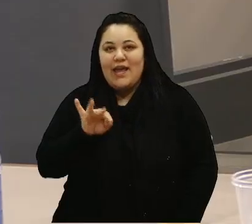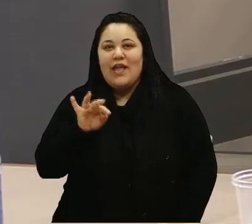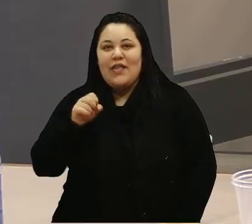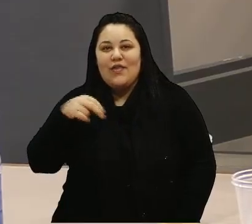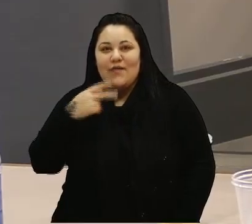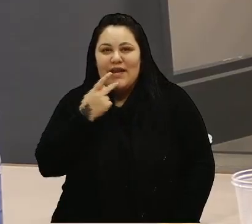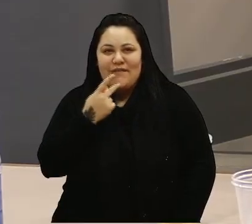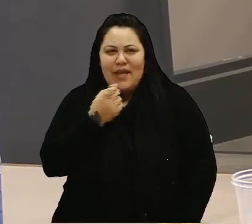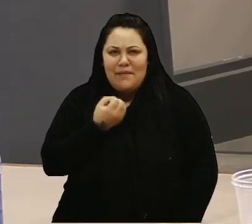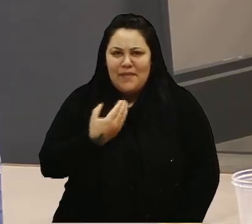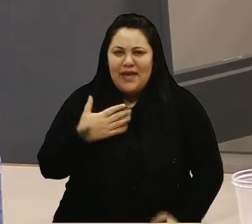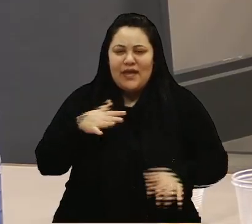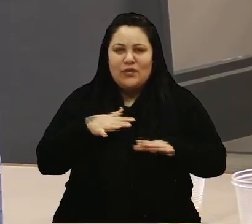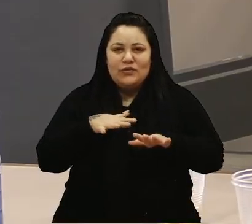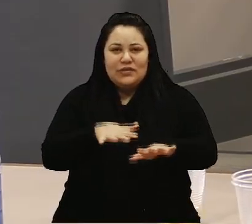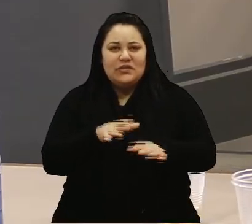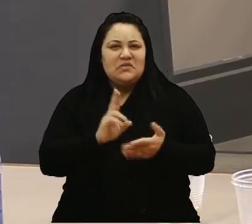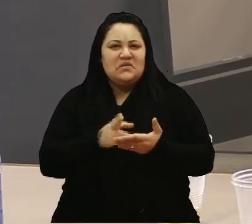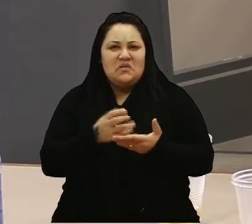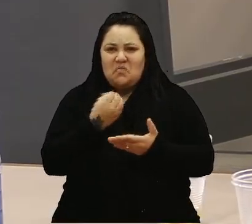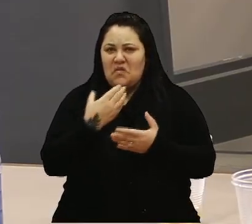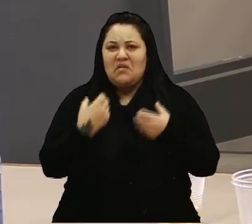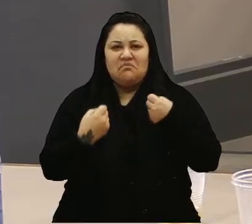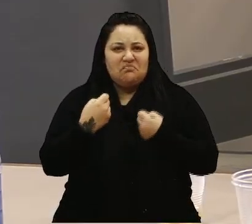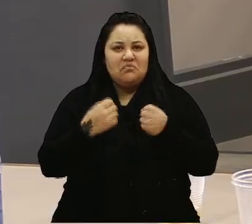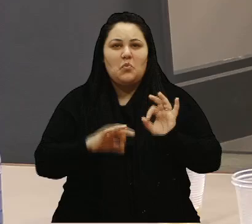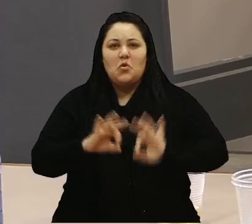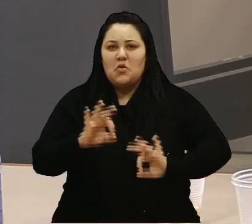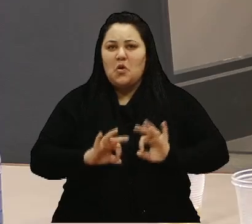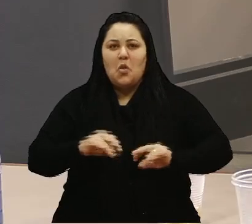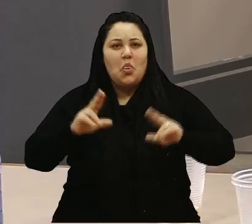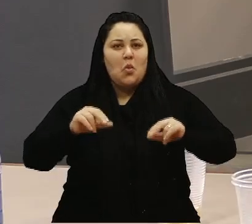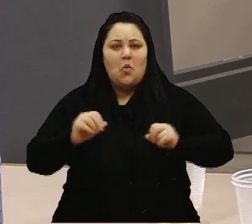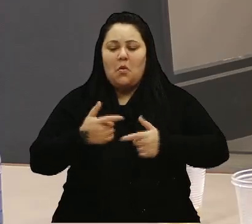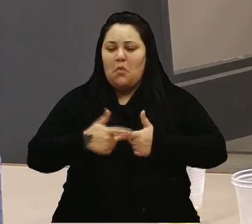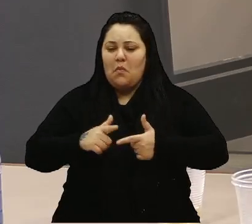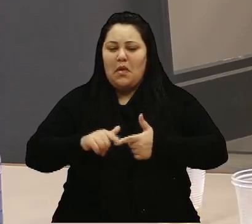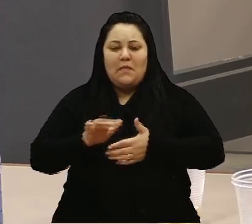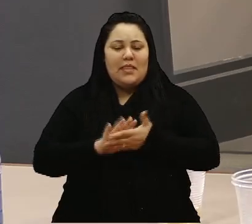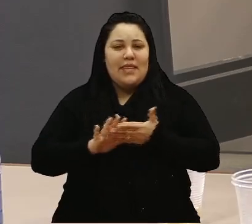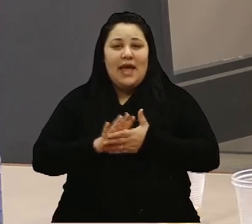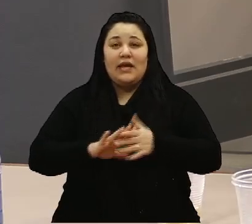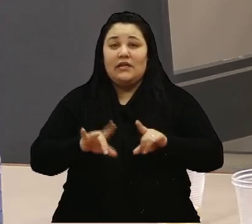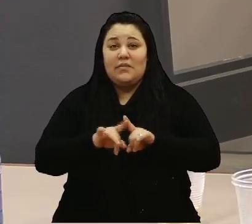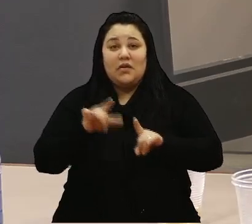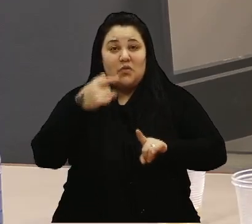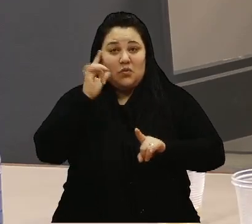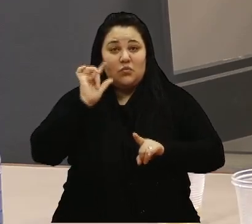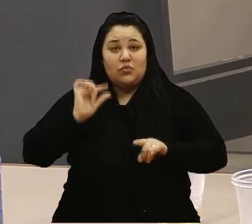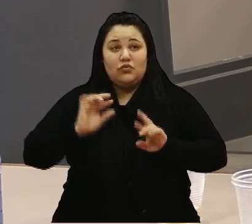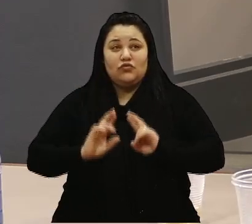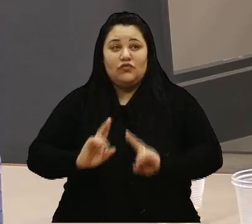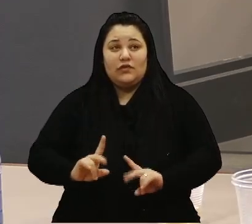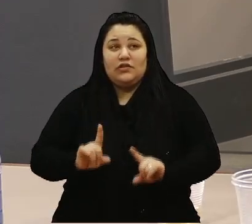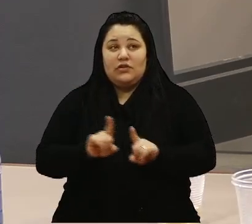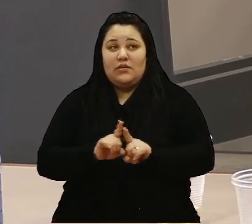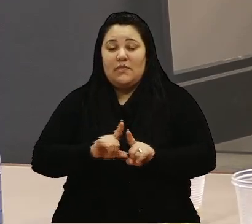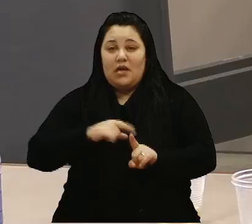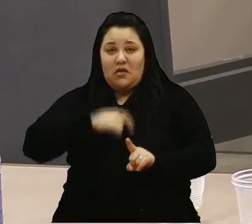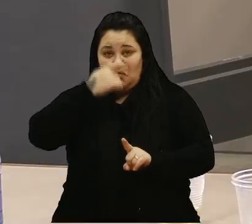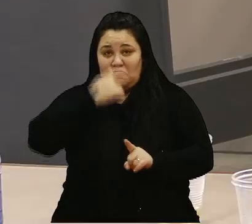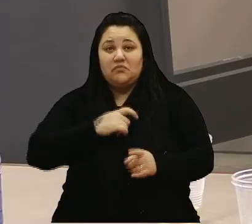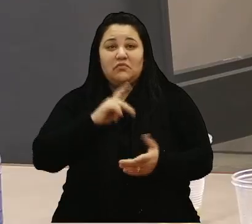do trânsito, sempre foi bem organizado, nunca deu tumulto, nunca deu problema nenhum, e também ontem estava meio diferente ali, na verdade a gente teve ali